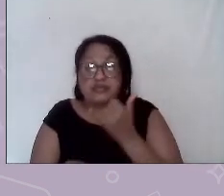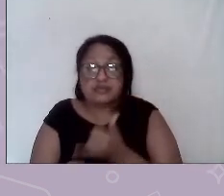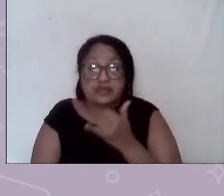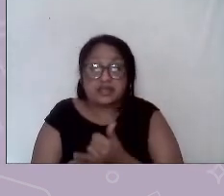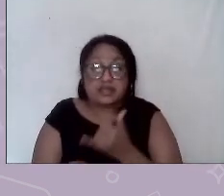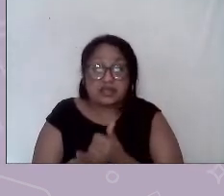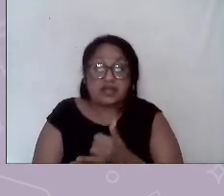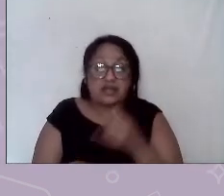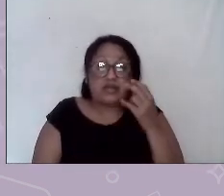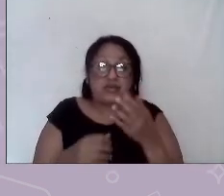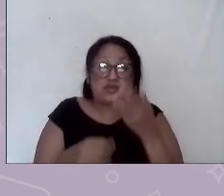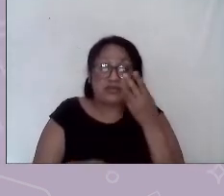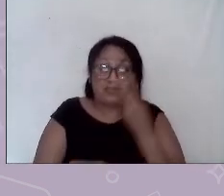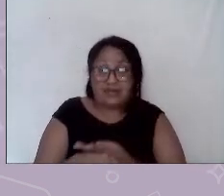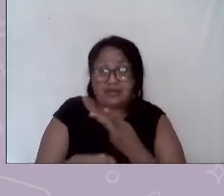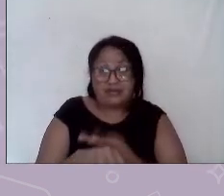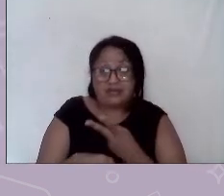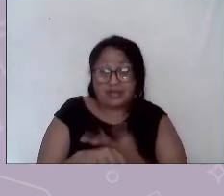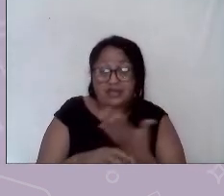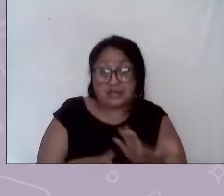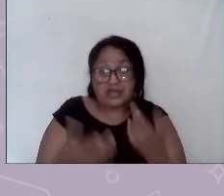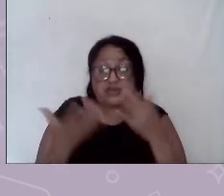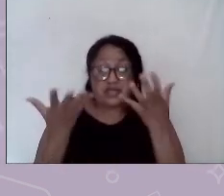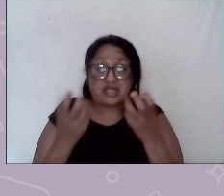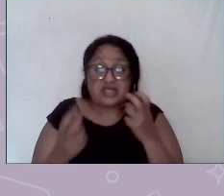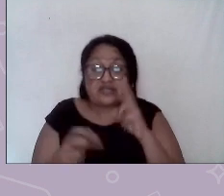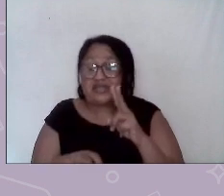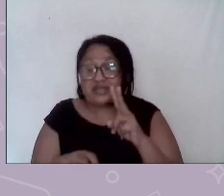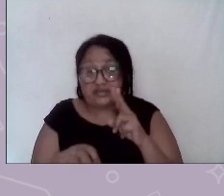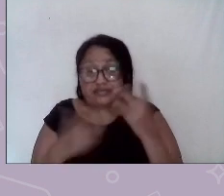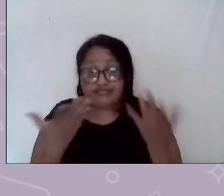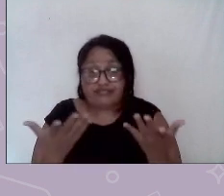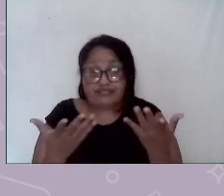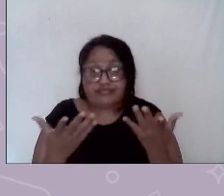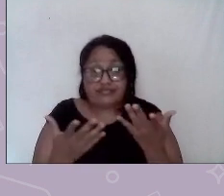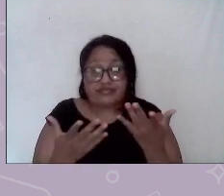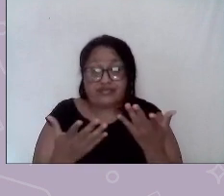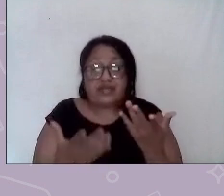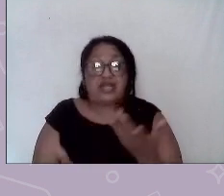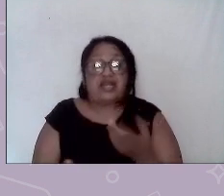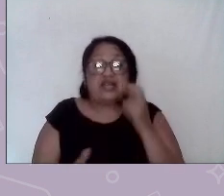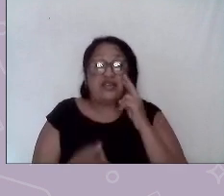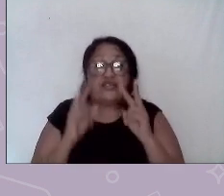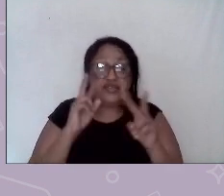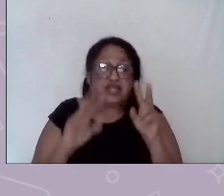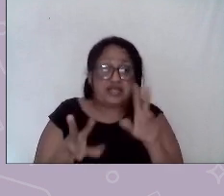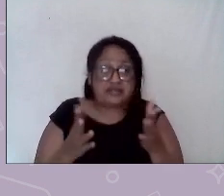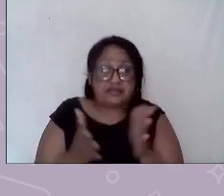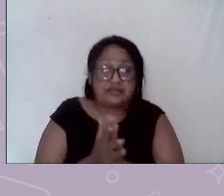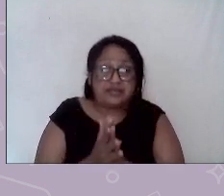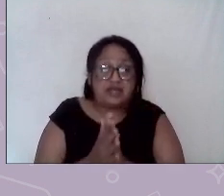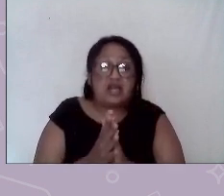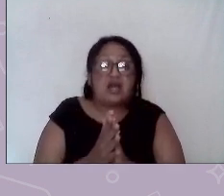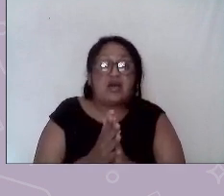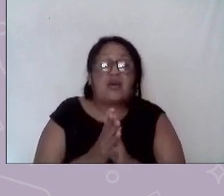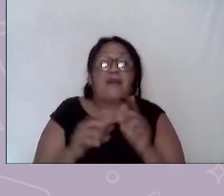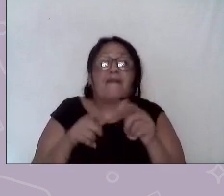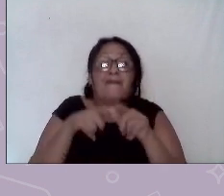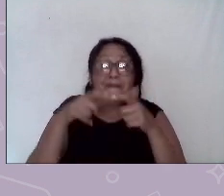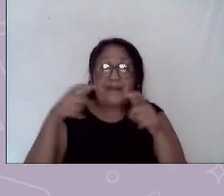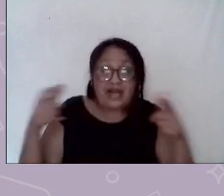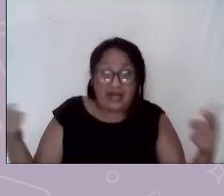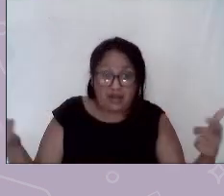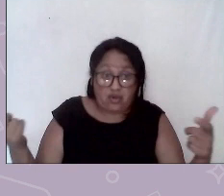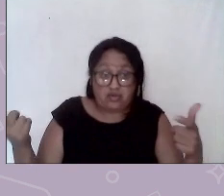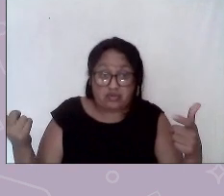verificar os potenciais de cada um certo então aqui quanto maior o potencial de